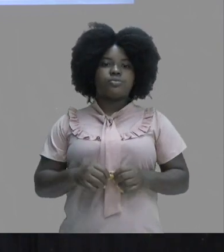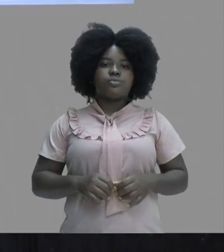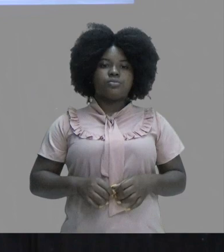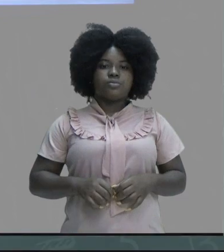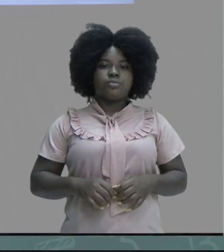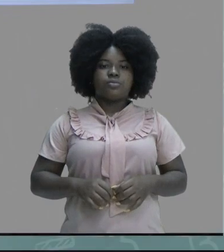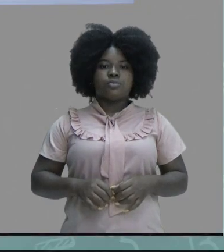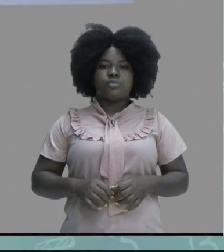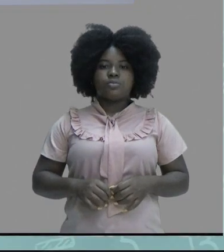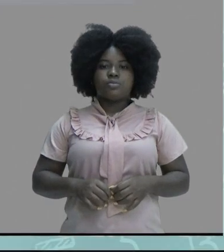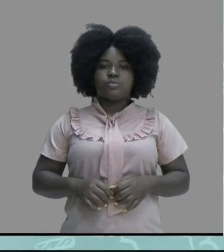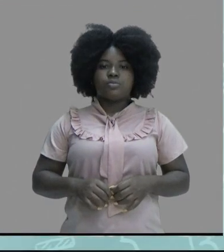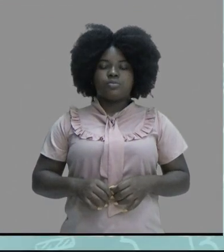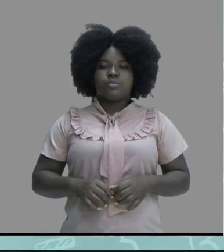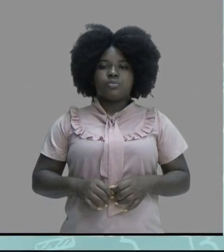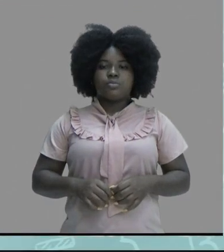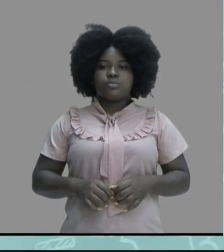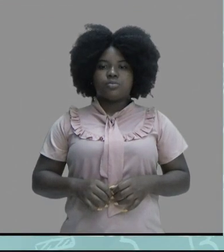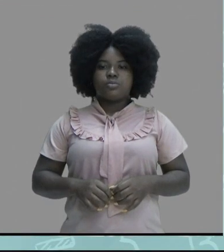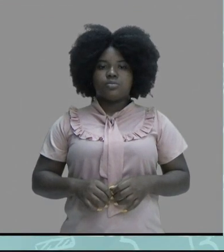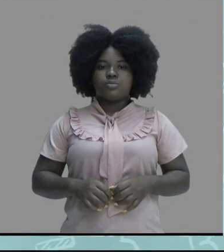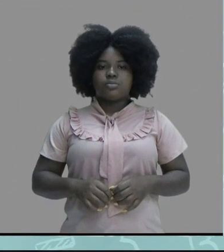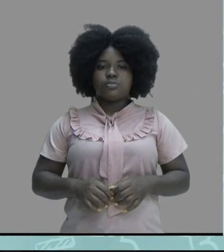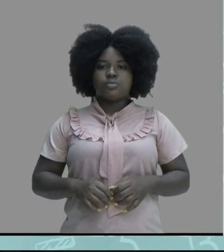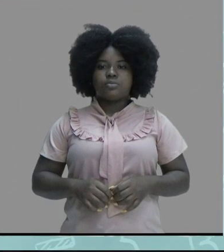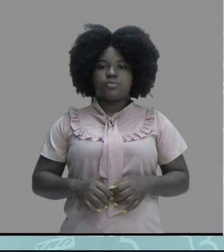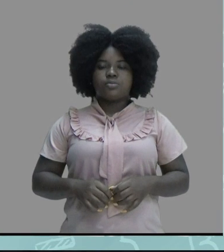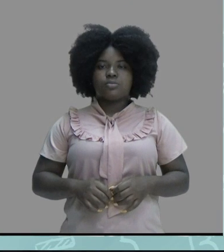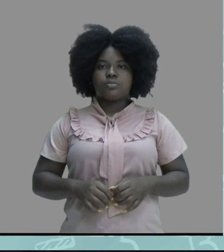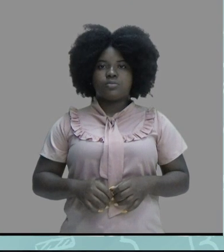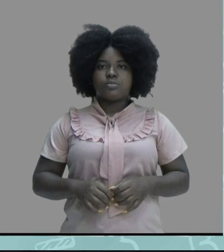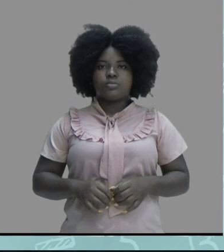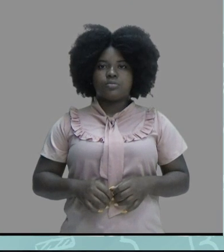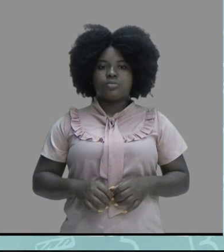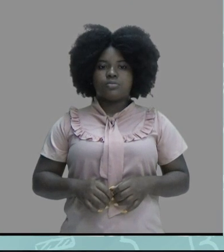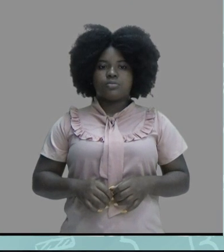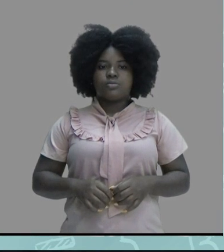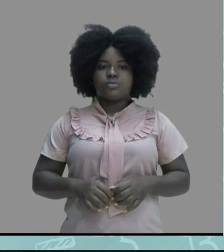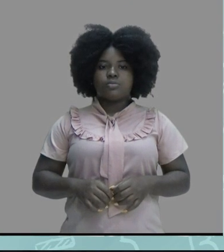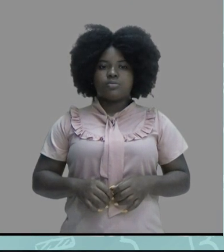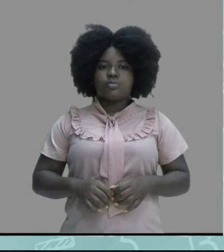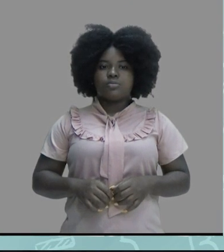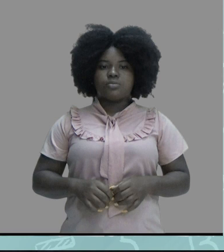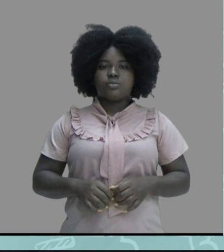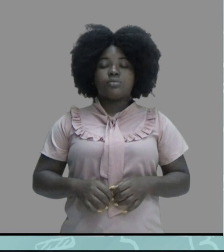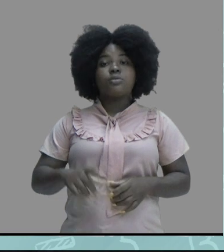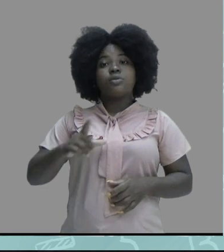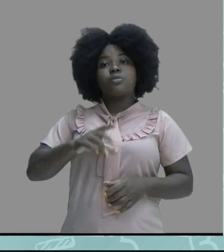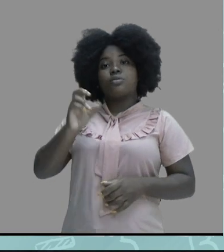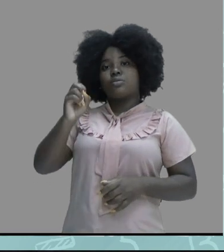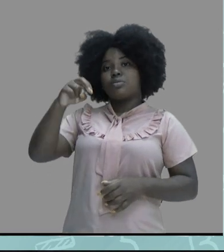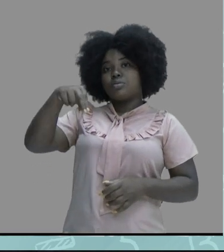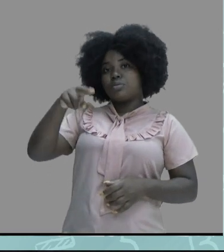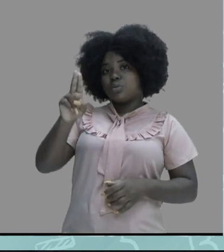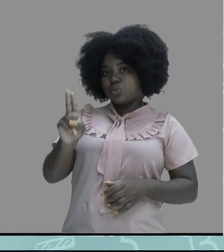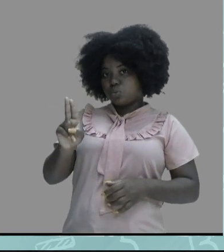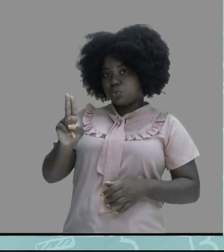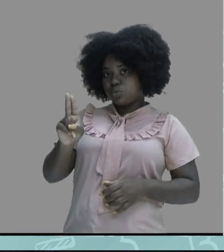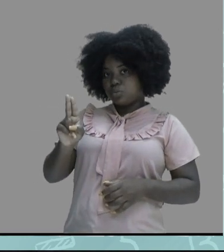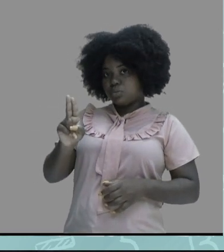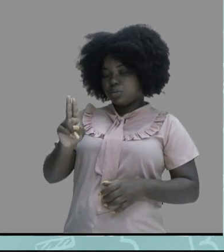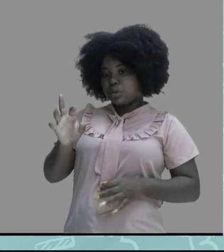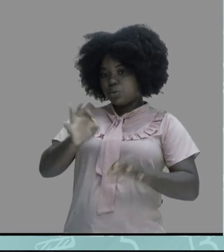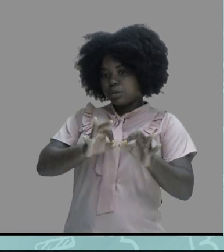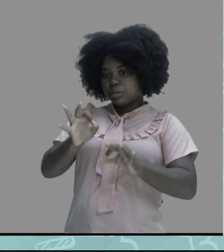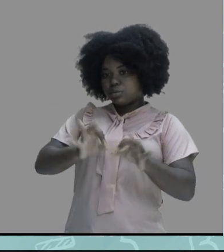Declaração Universal dos Direitos Humanos. Aqui é o seguinte, meus jovens. A ONU, a Organização